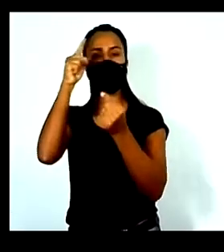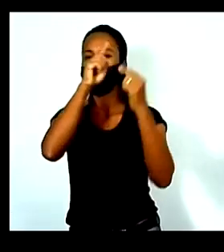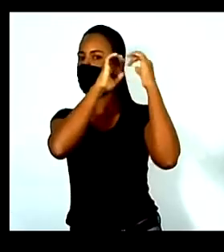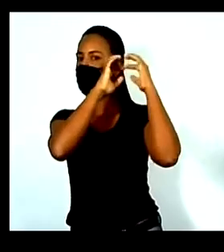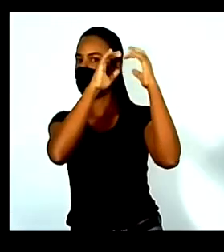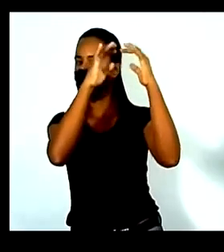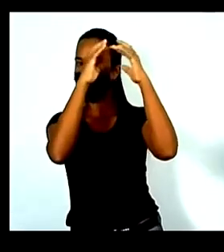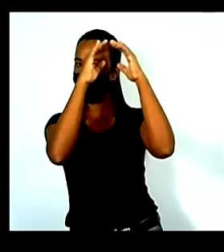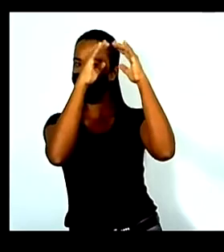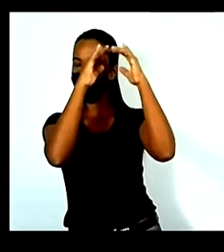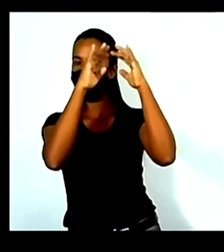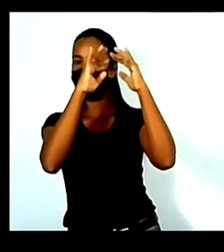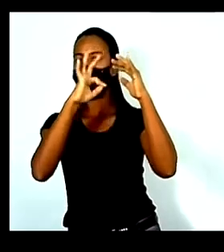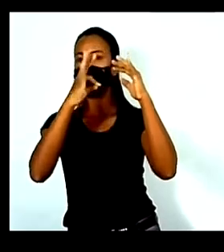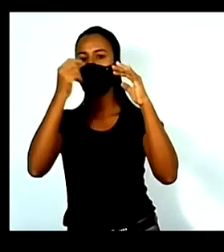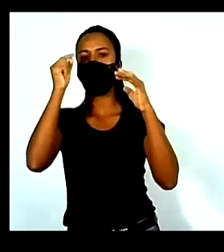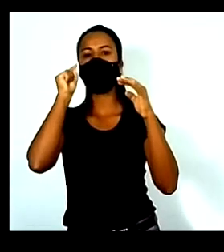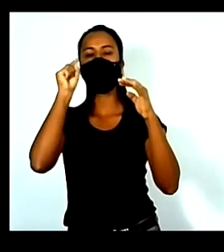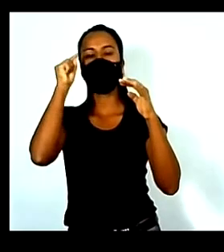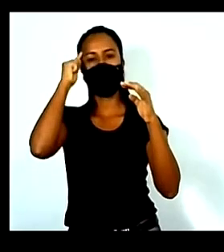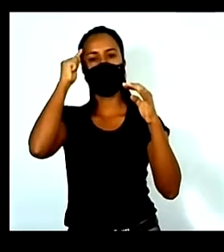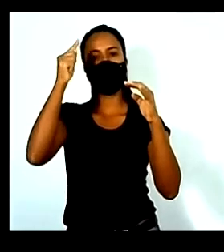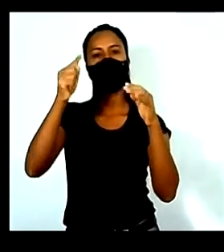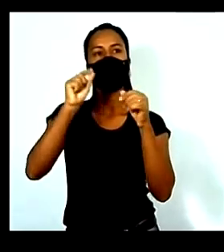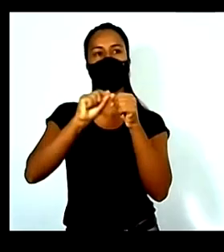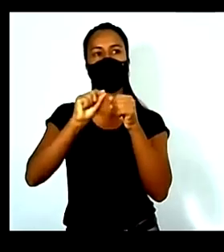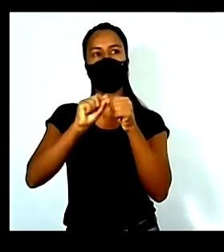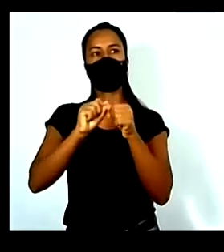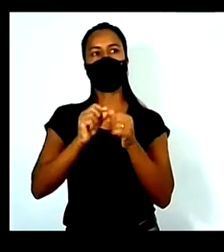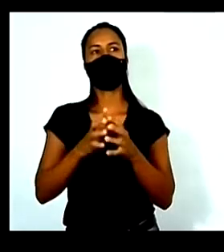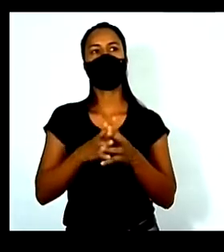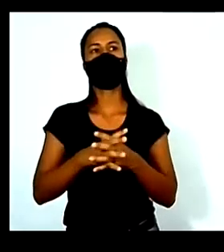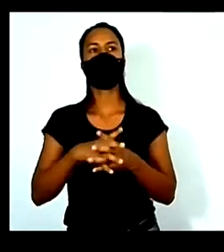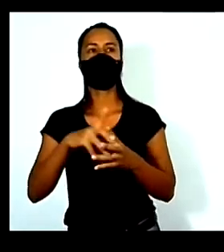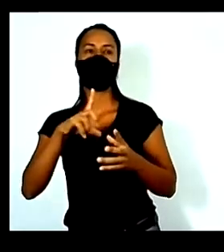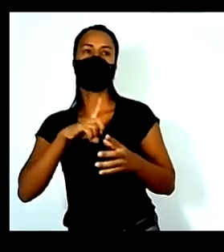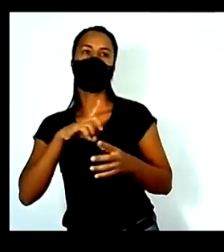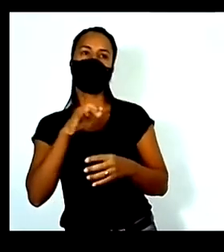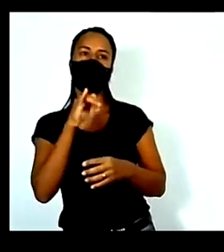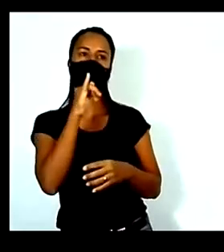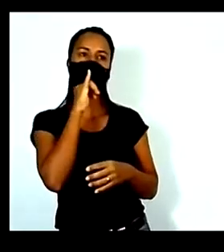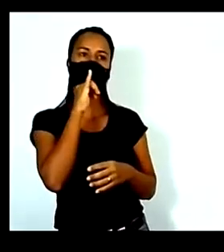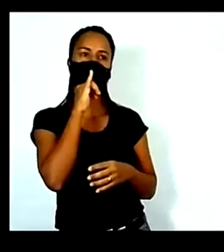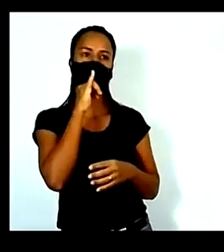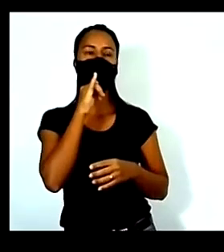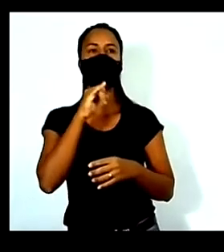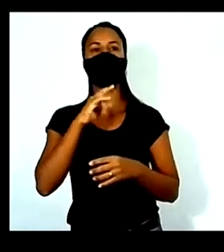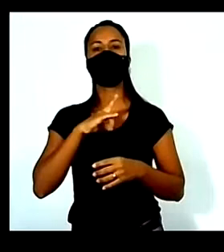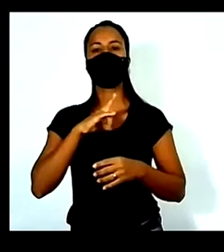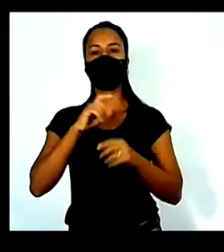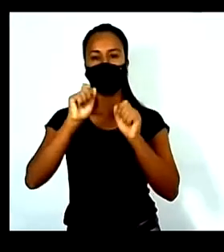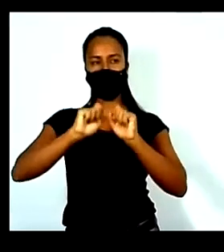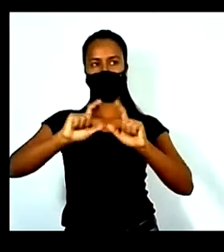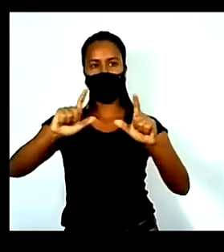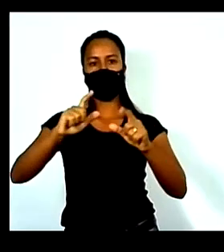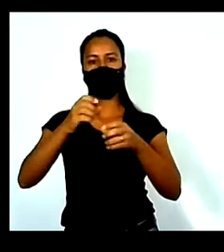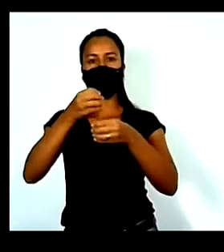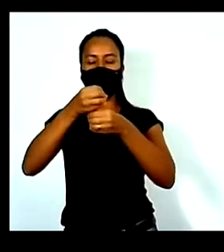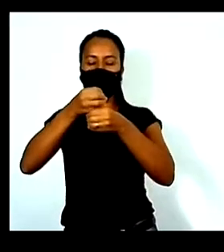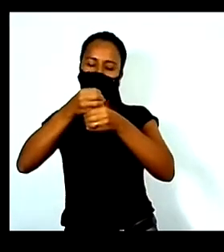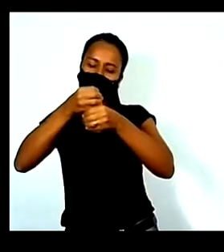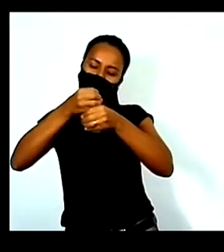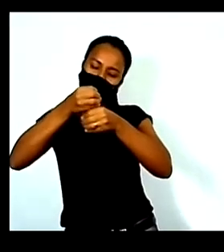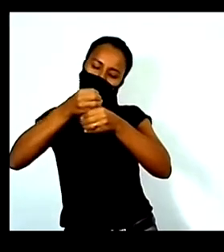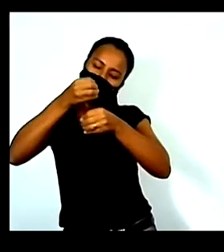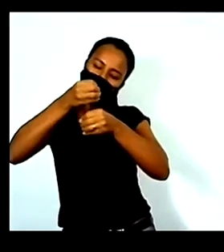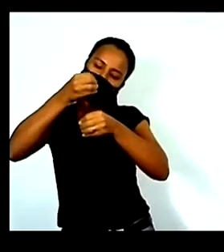cérebro, para a ação que a gente vai desenvolver. Então, aí vocês têm um exemplo, uma imagem da nossa coluna, né? Ela